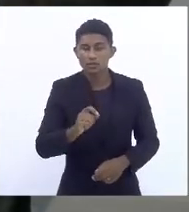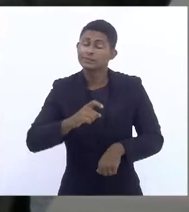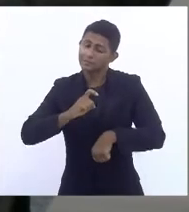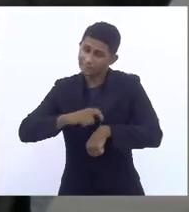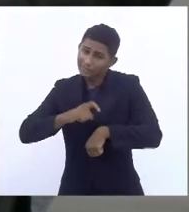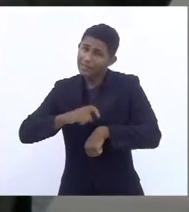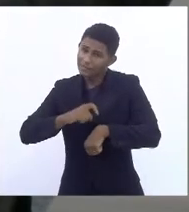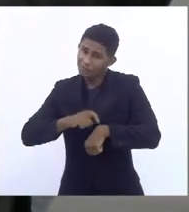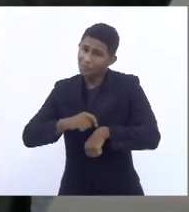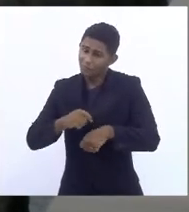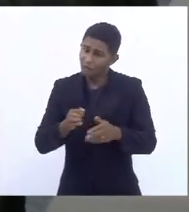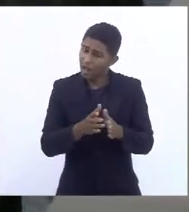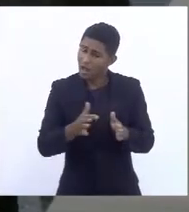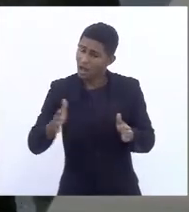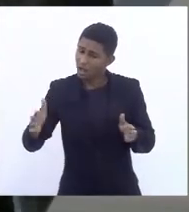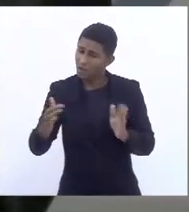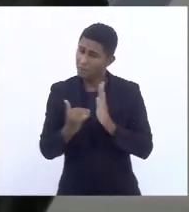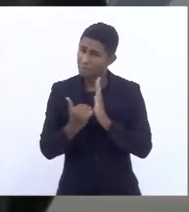de todo o tema